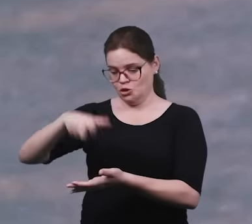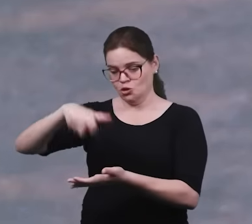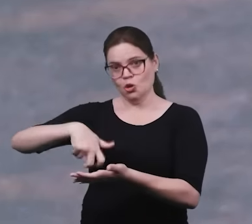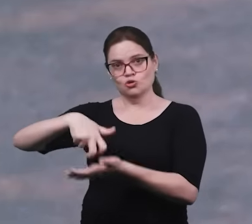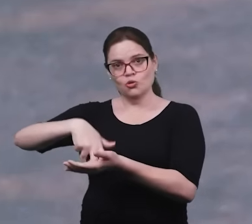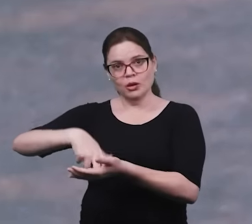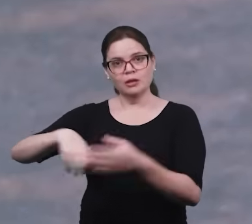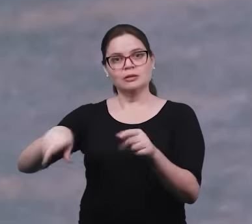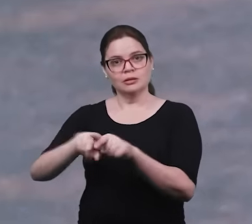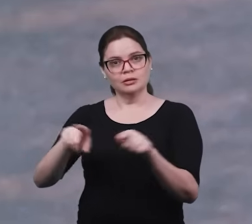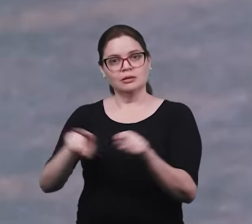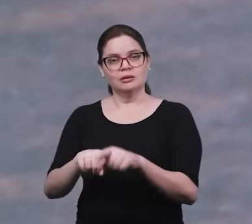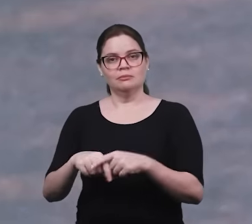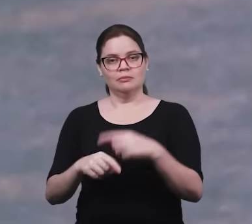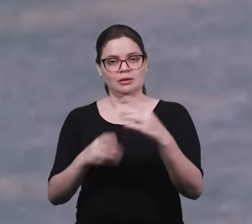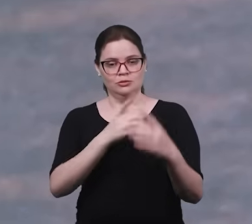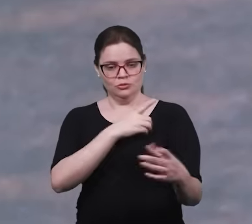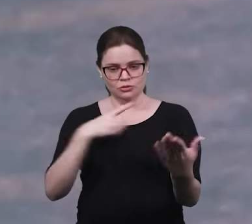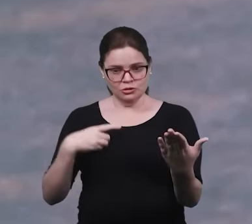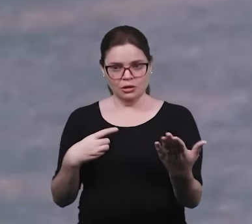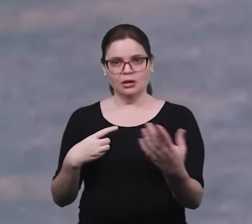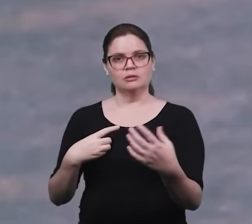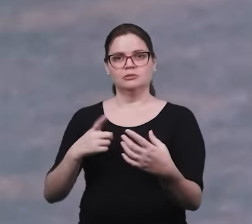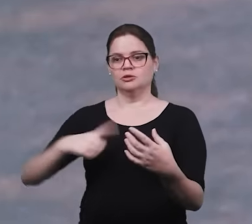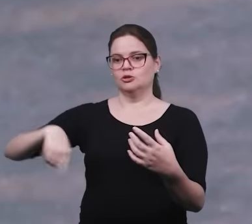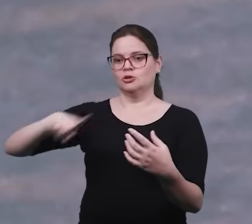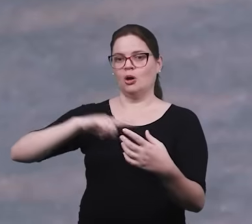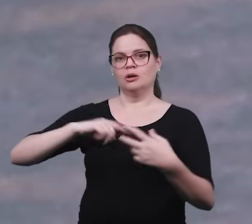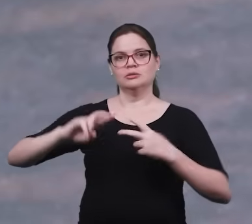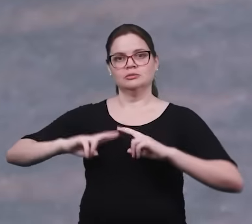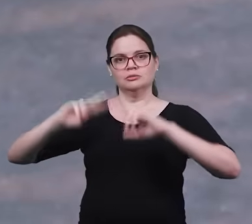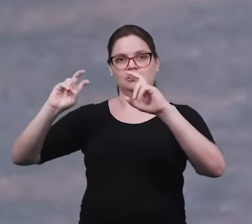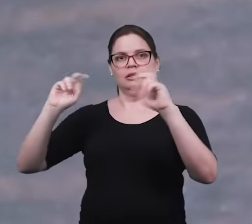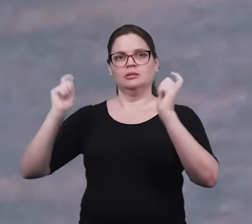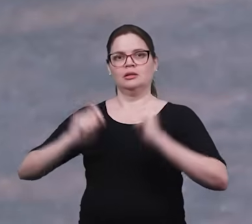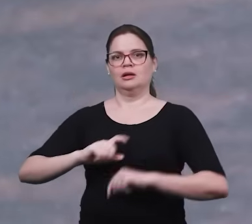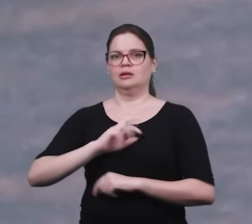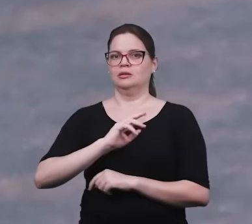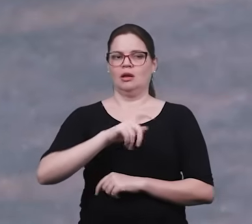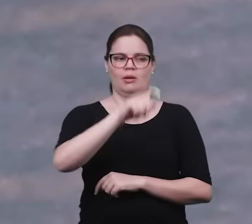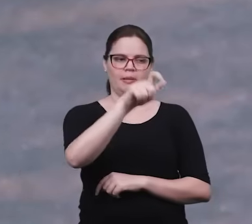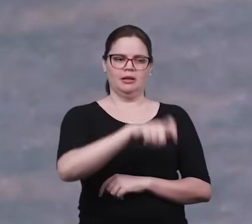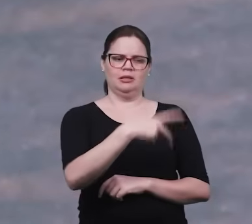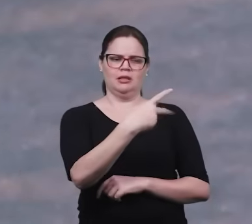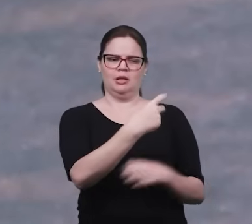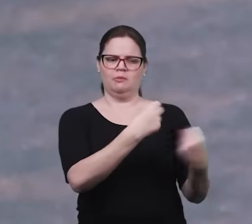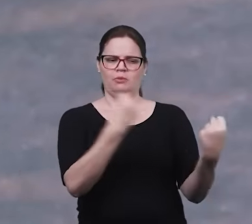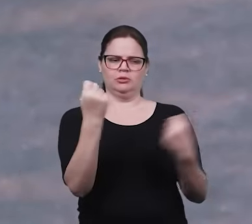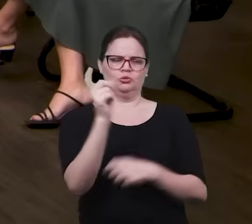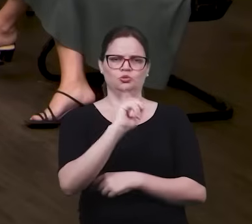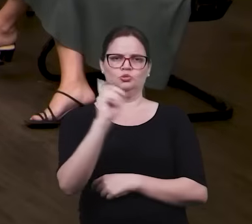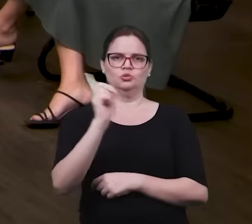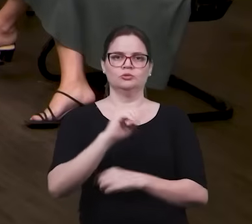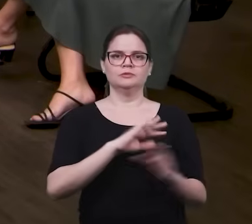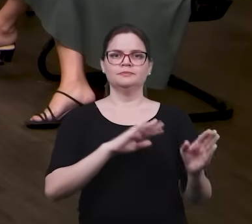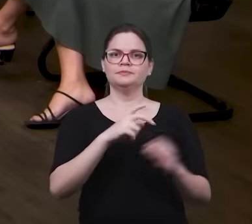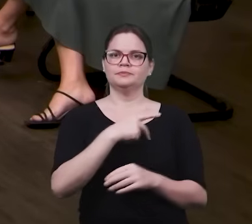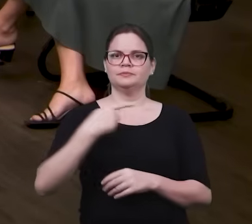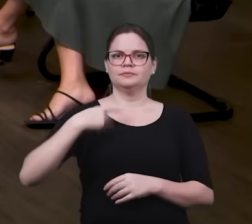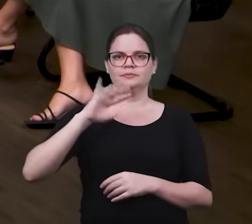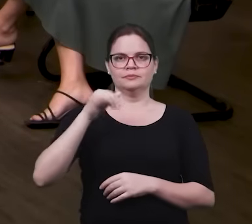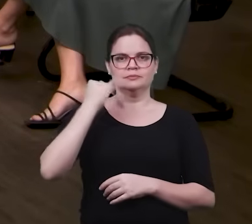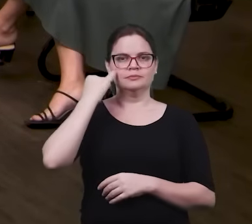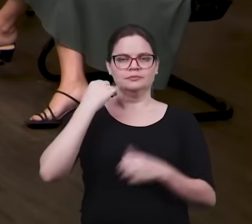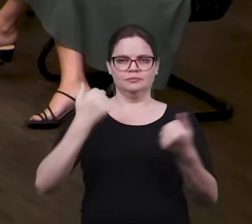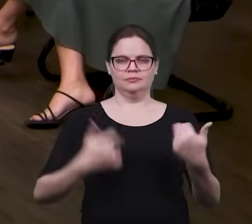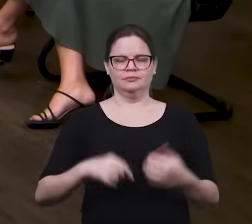também, ouve a oração do Exatamente. diácono que está do lado ali, ouve a nossa oração. O poder está nele, não está em quem ora. olha, e o pastor Josinho falou uma coisa muito